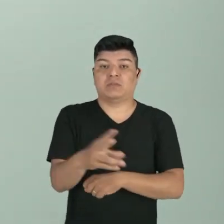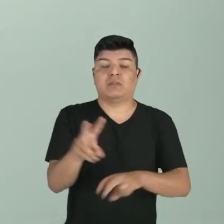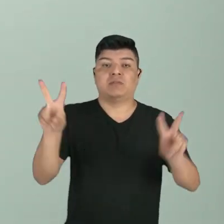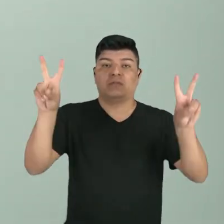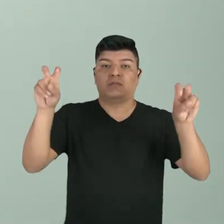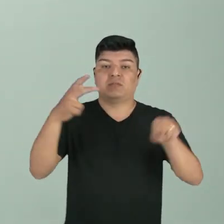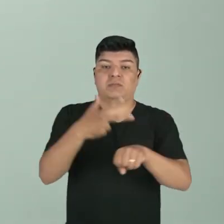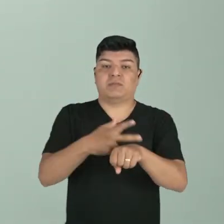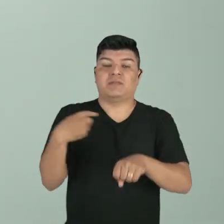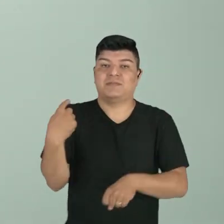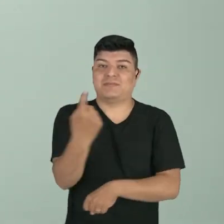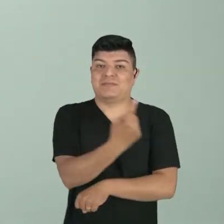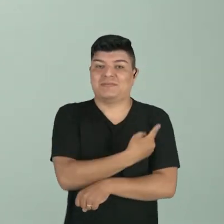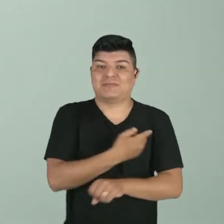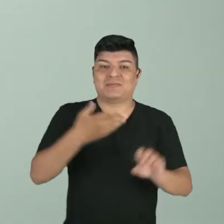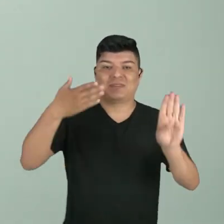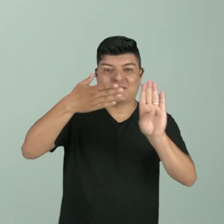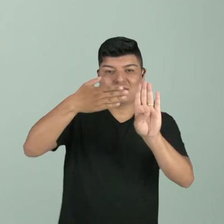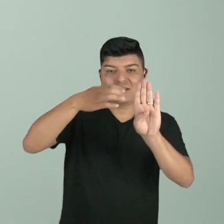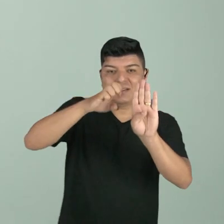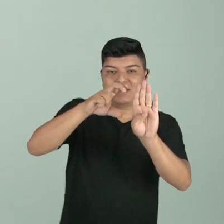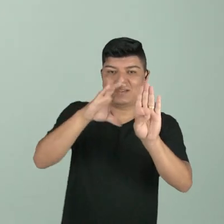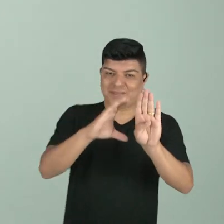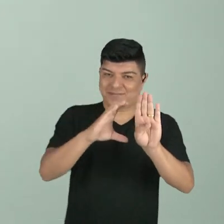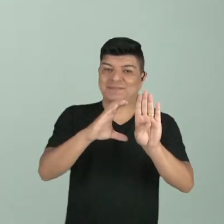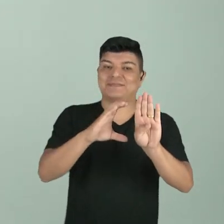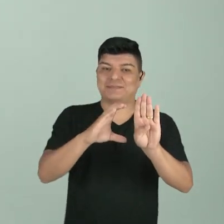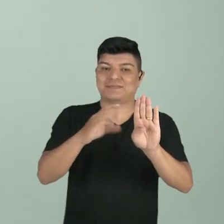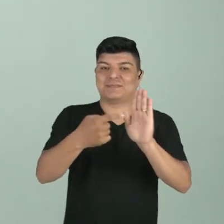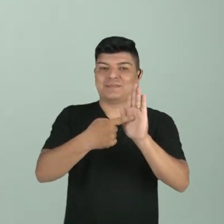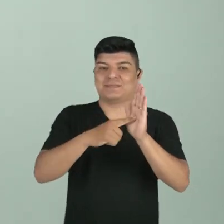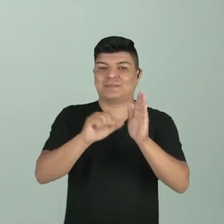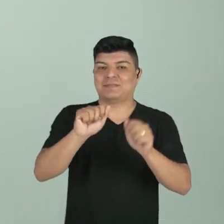nossa videoaula. Acesse a plataforma